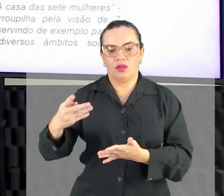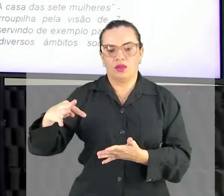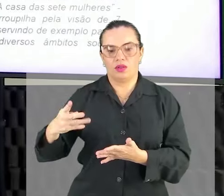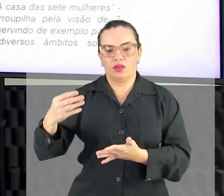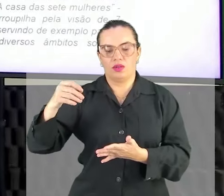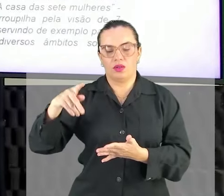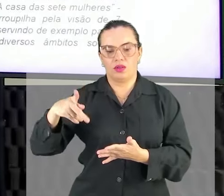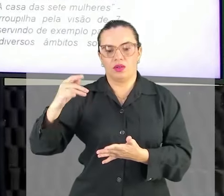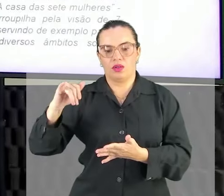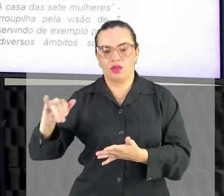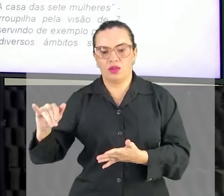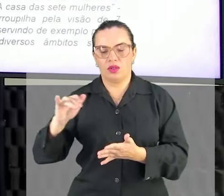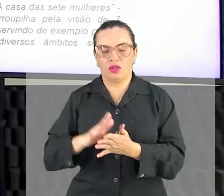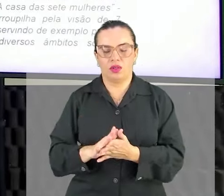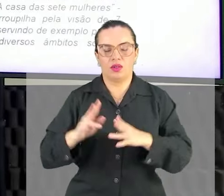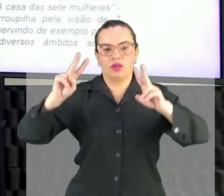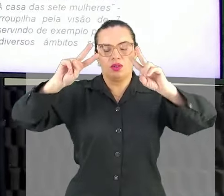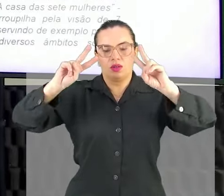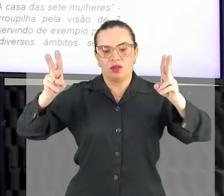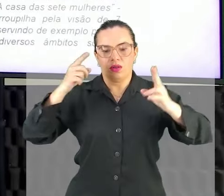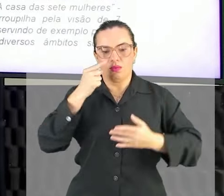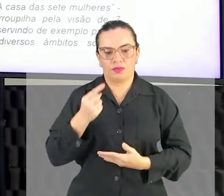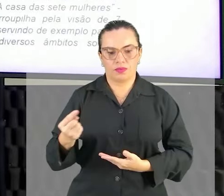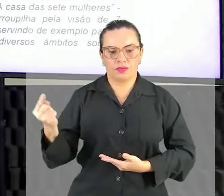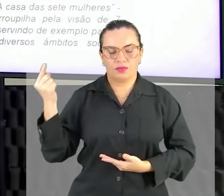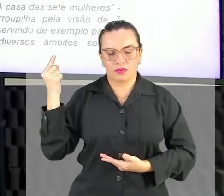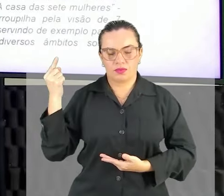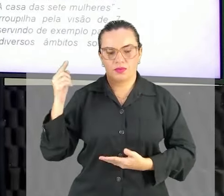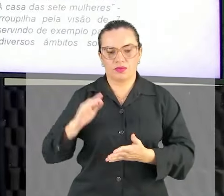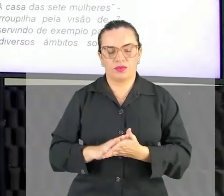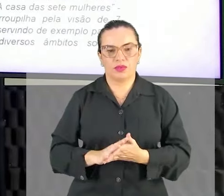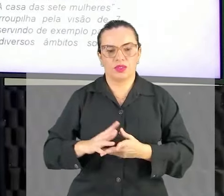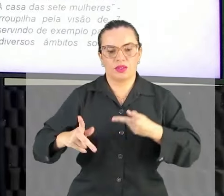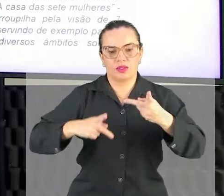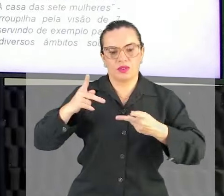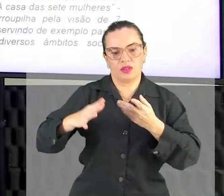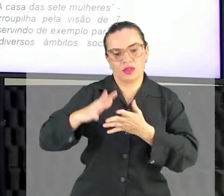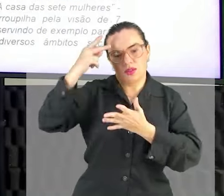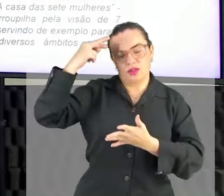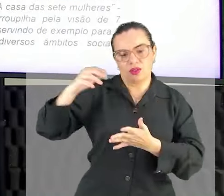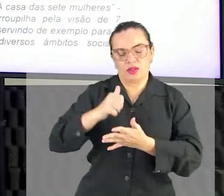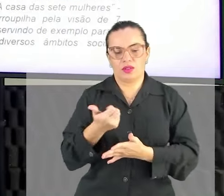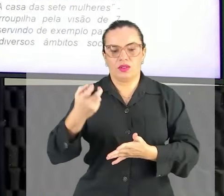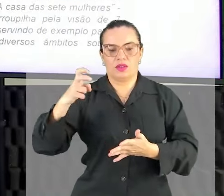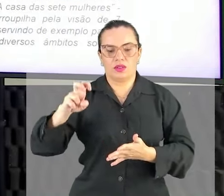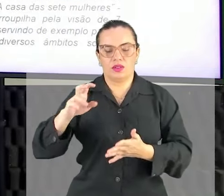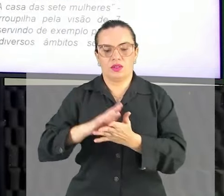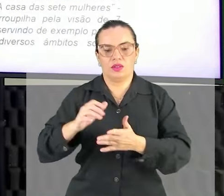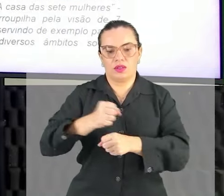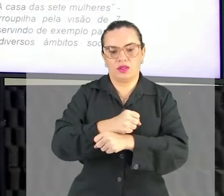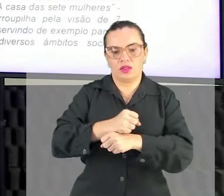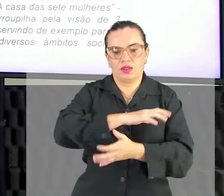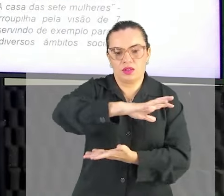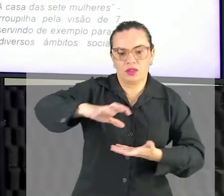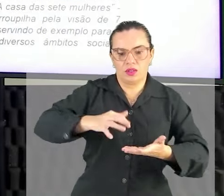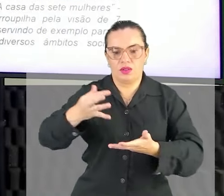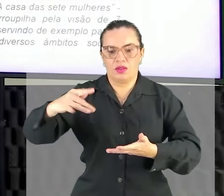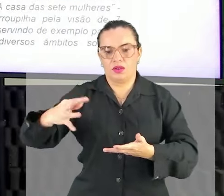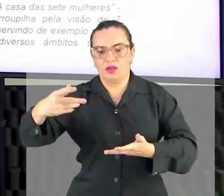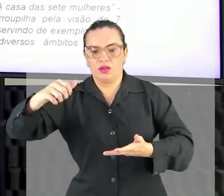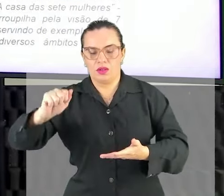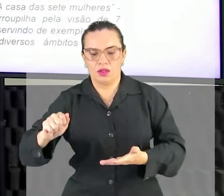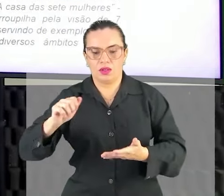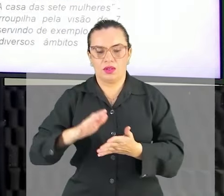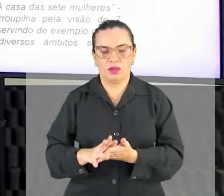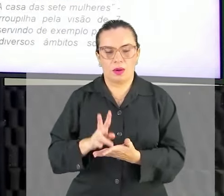Ieżowski, A Casa das Sete Mulheres, que conta os 15 anos da Revolução Farroupilha pela visão de 7 mulheres destinadas a